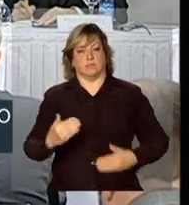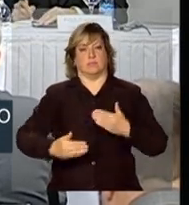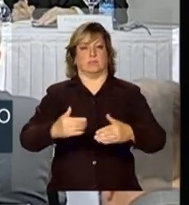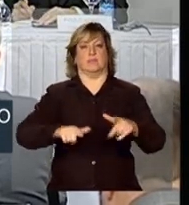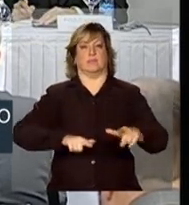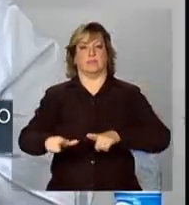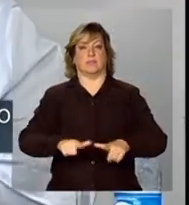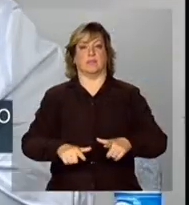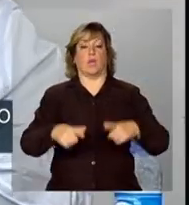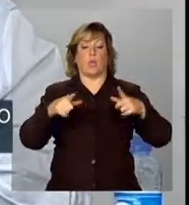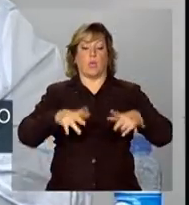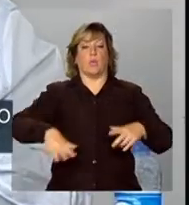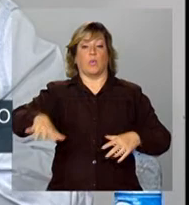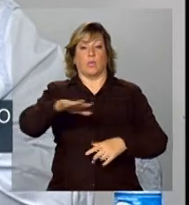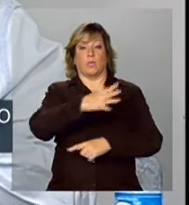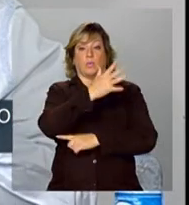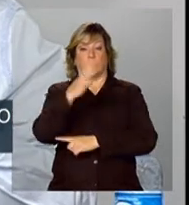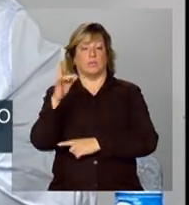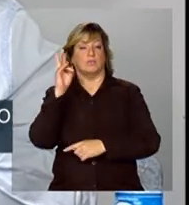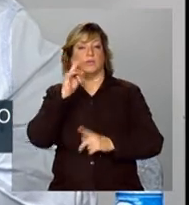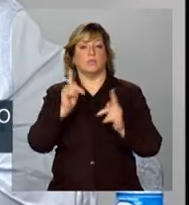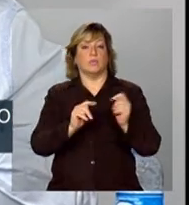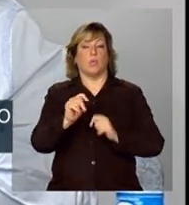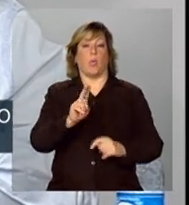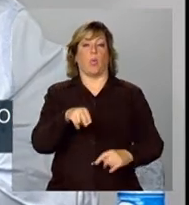unidades de conservação, a minha última fala,